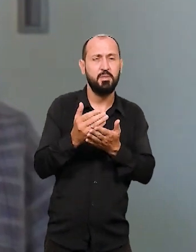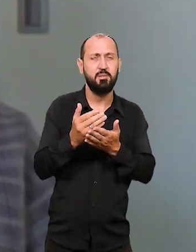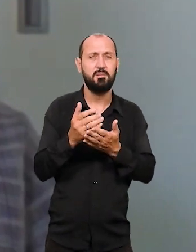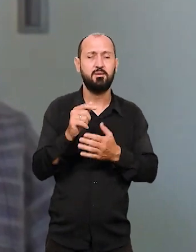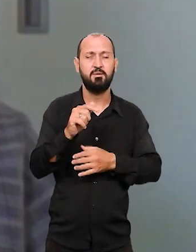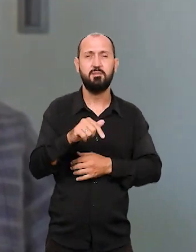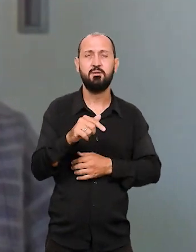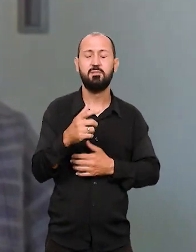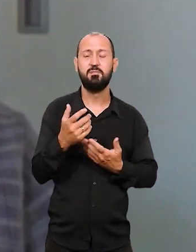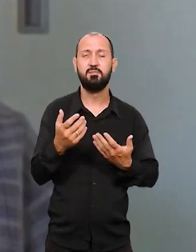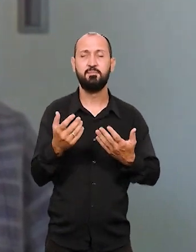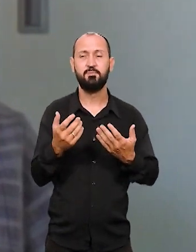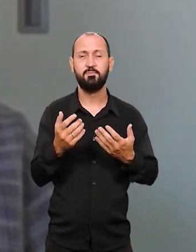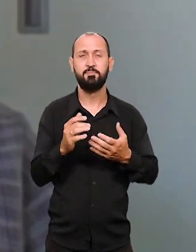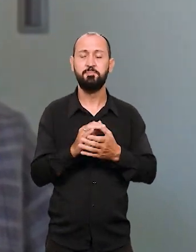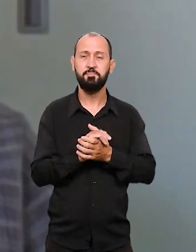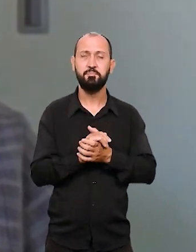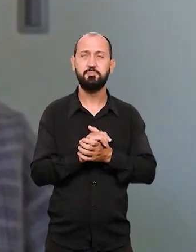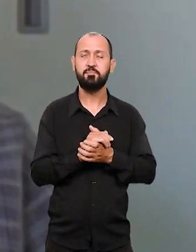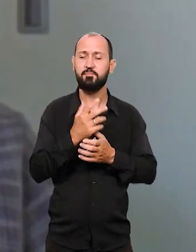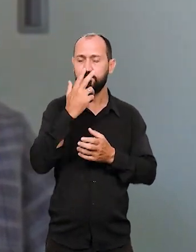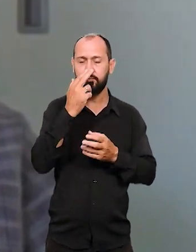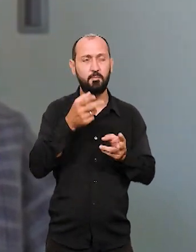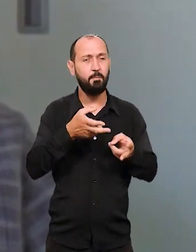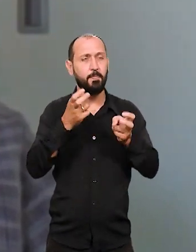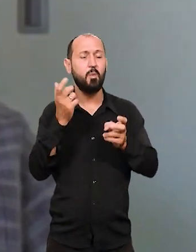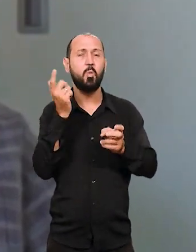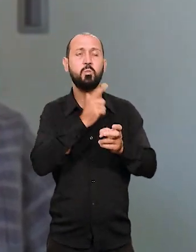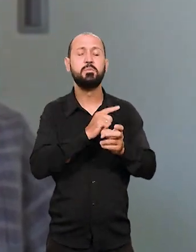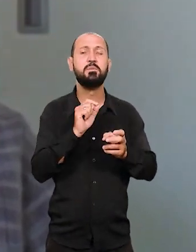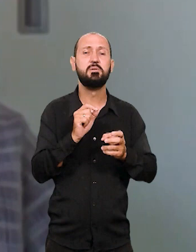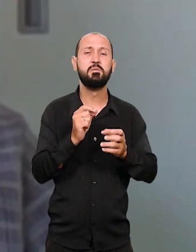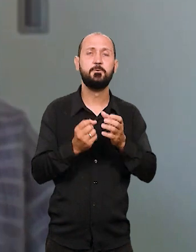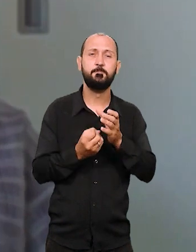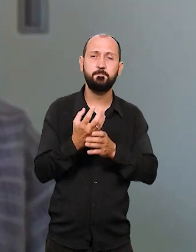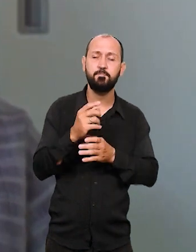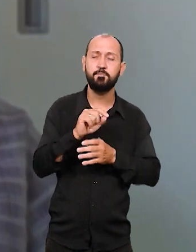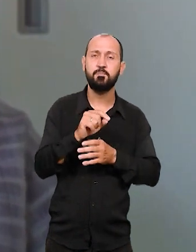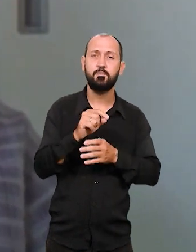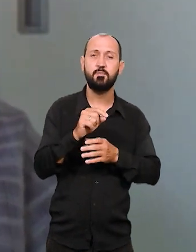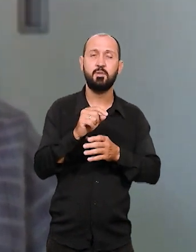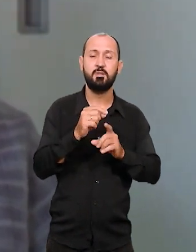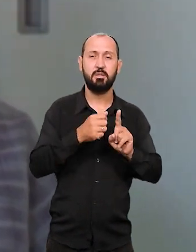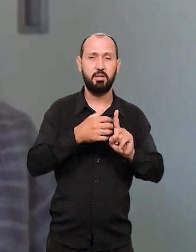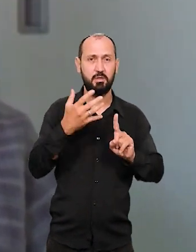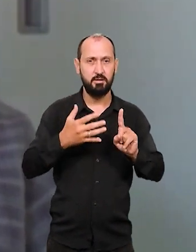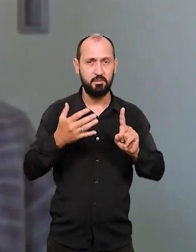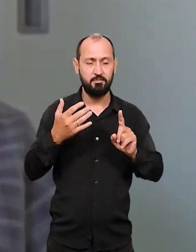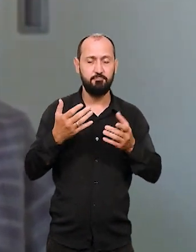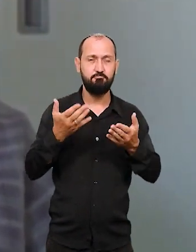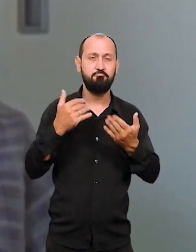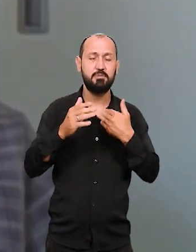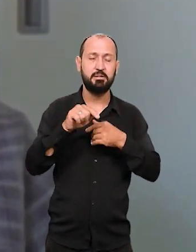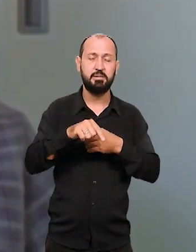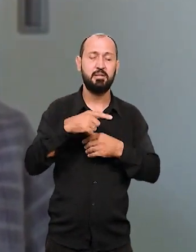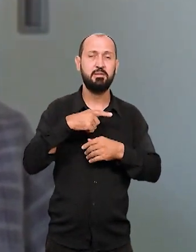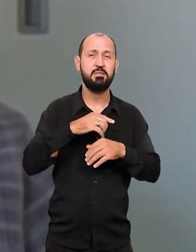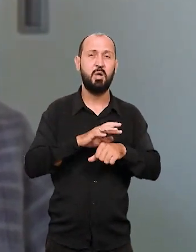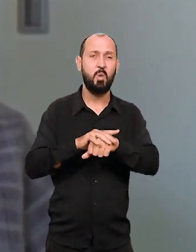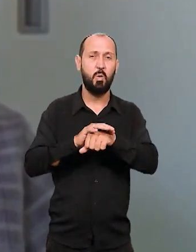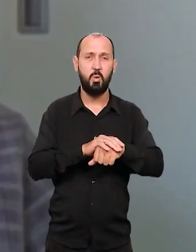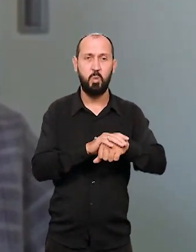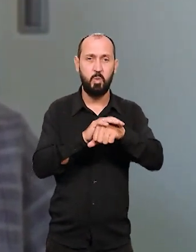início, o que permitiu que essa síndrome, naquela época, né, ou que essa